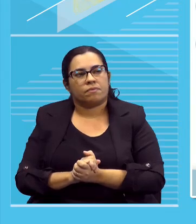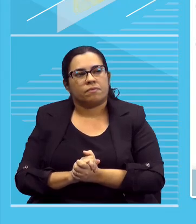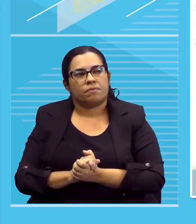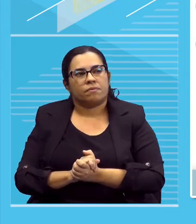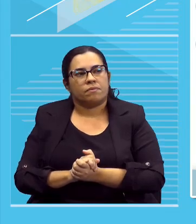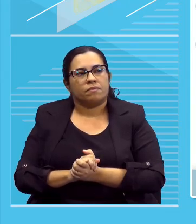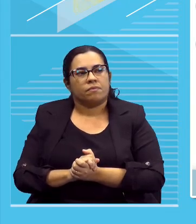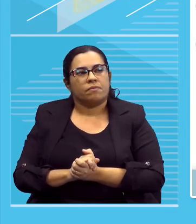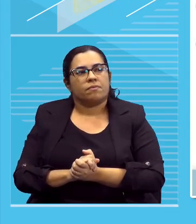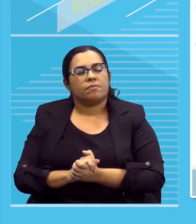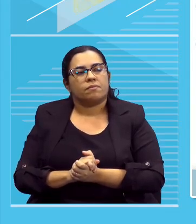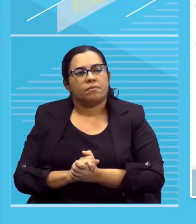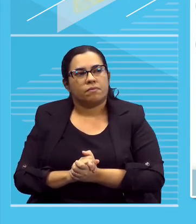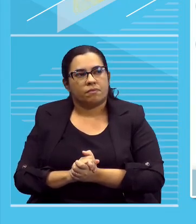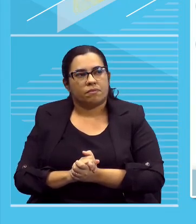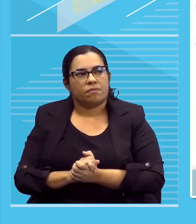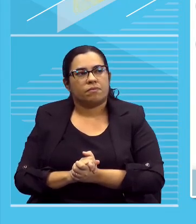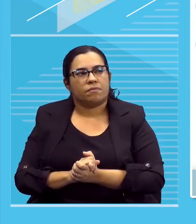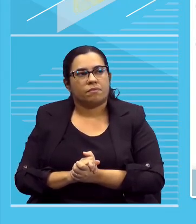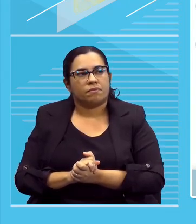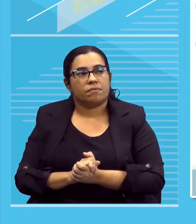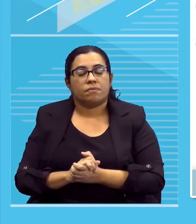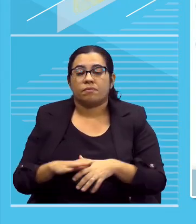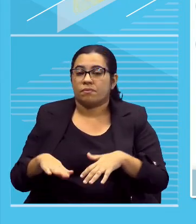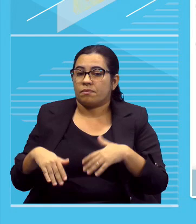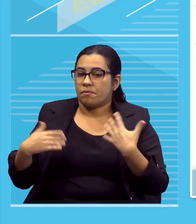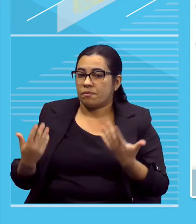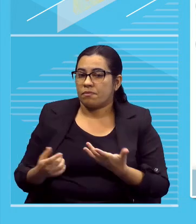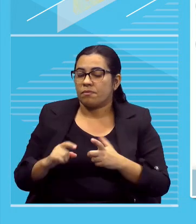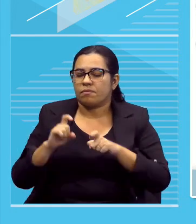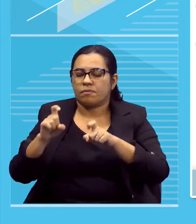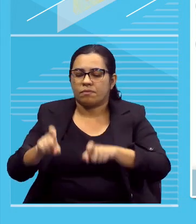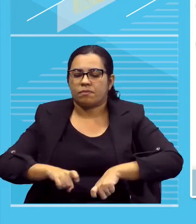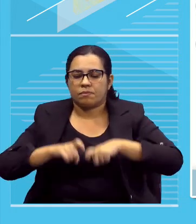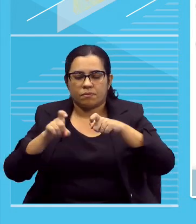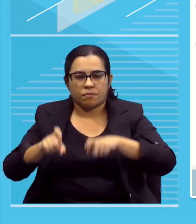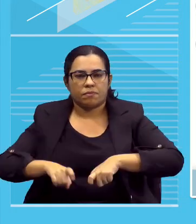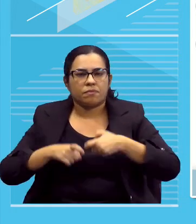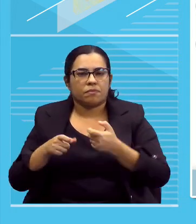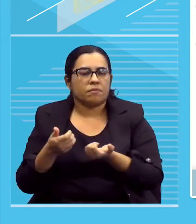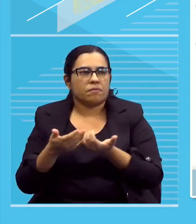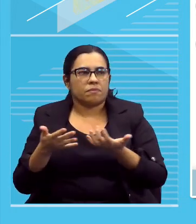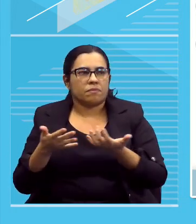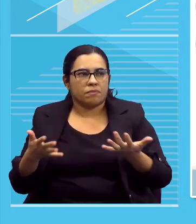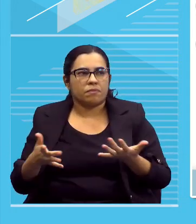lização Ou seja a plantação ela sofre